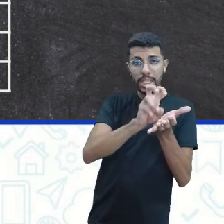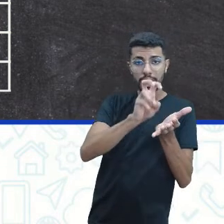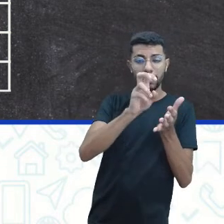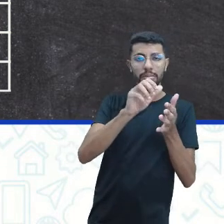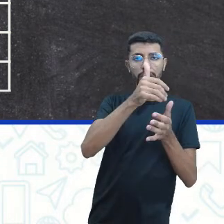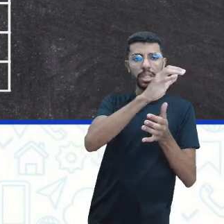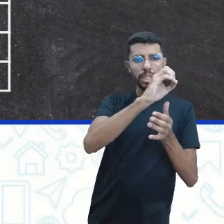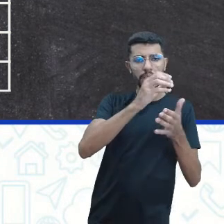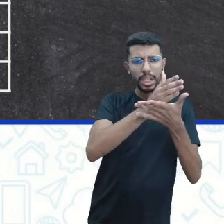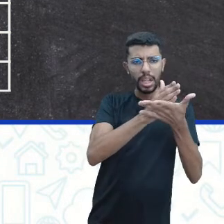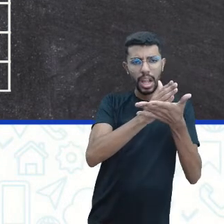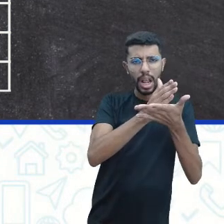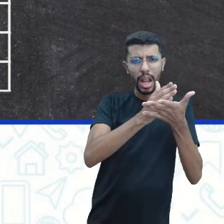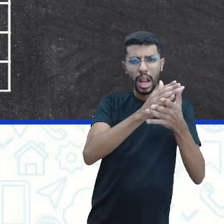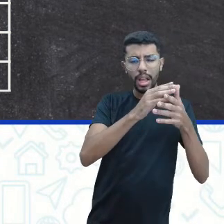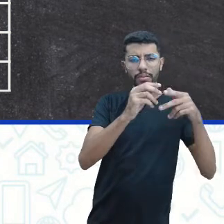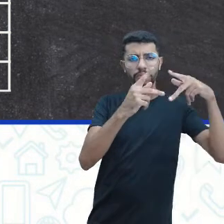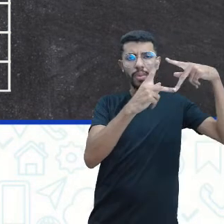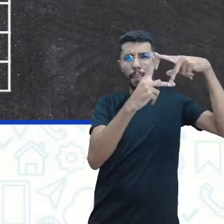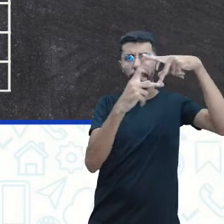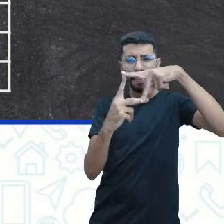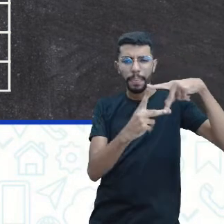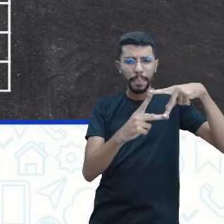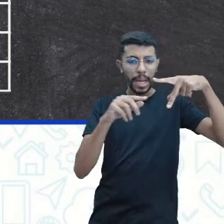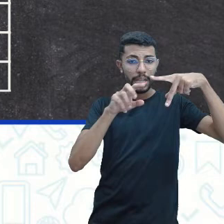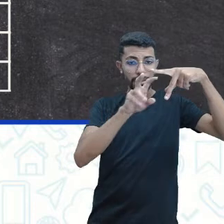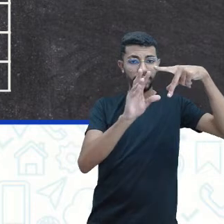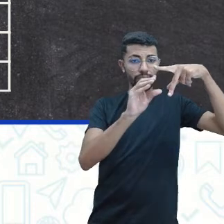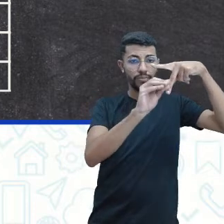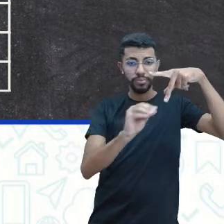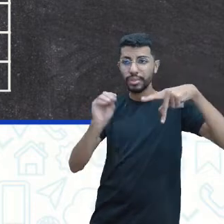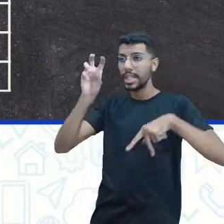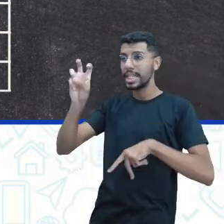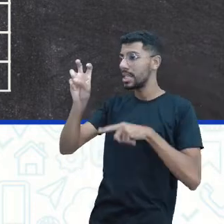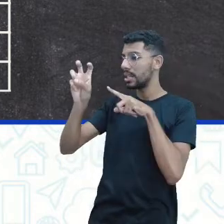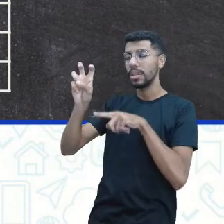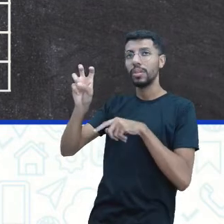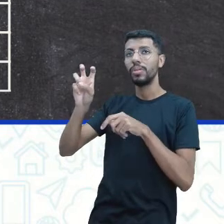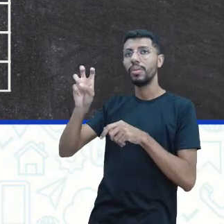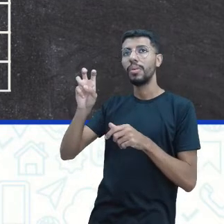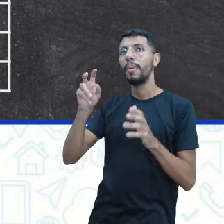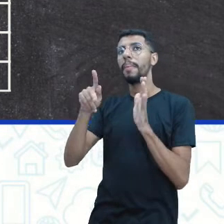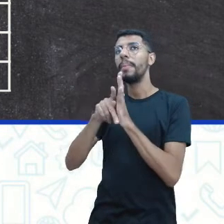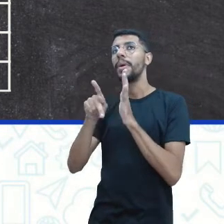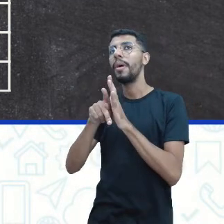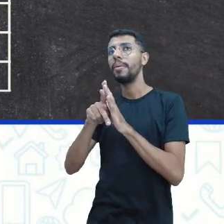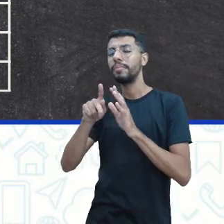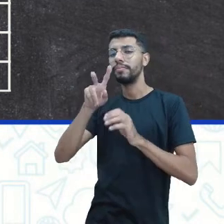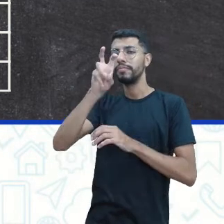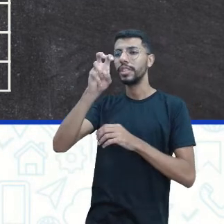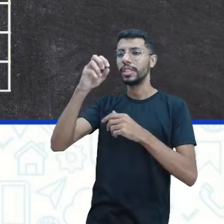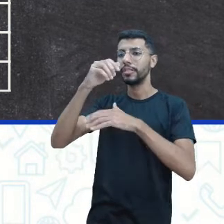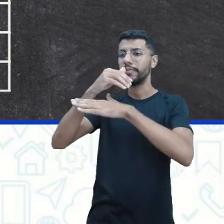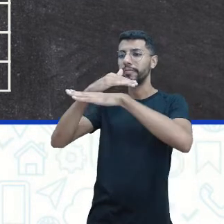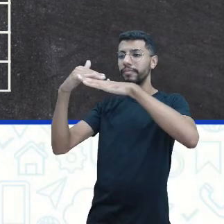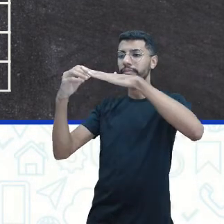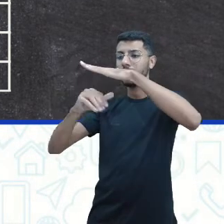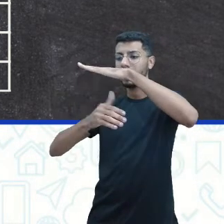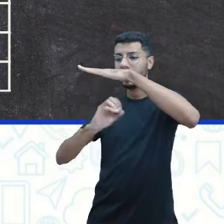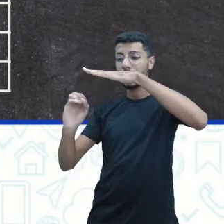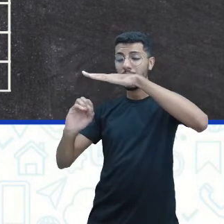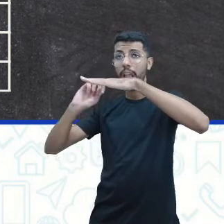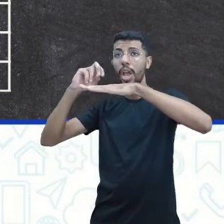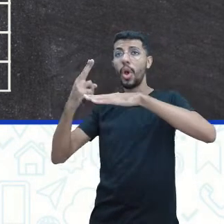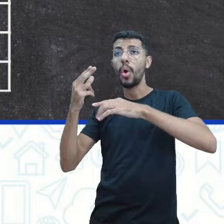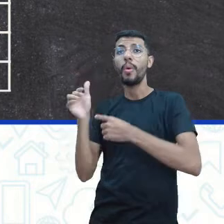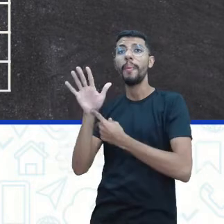5 sobre 100, né? Comparando esses valores, 5 partes de um total de 100, ou expressar através do nosso símbolo,